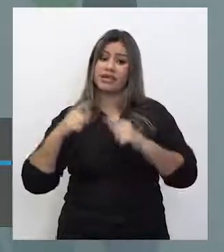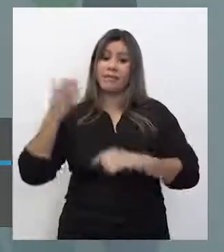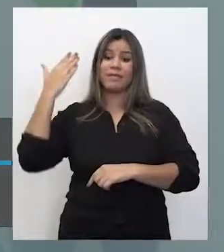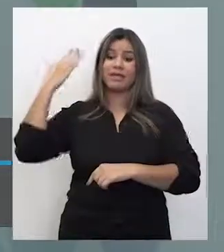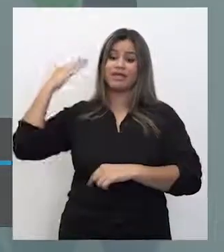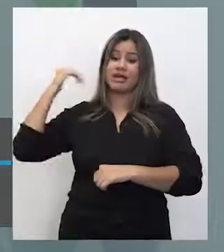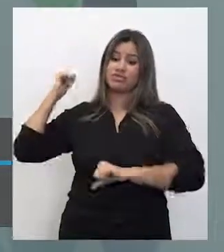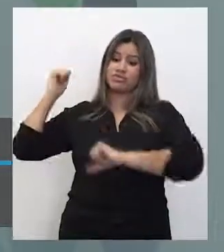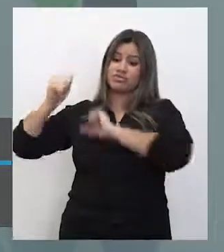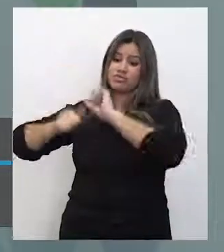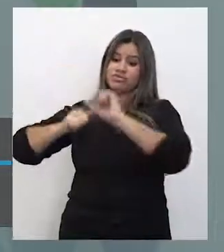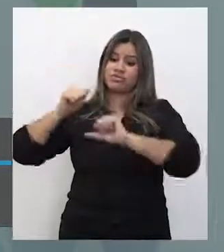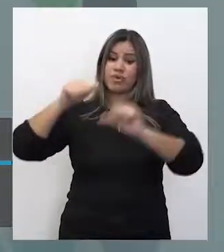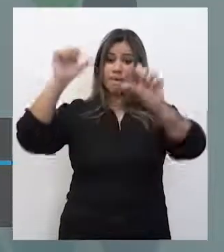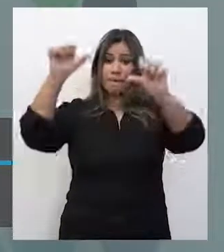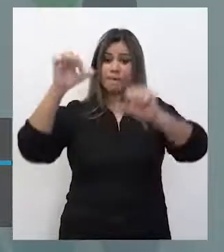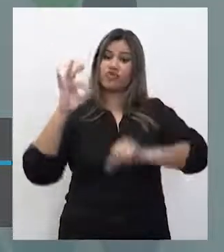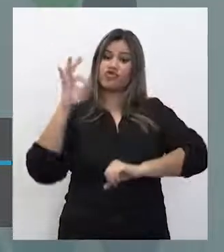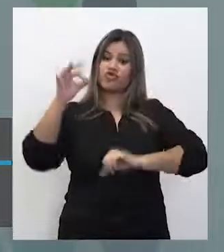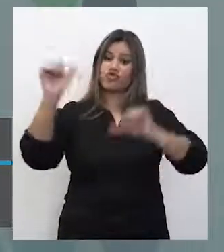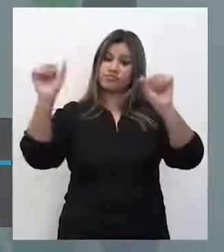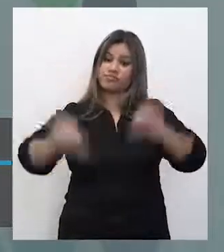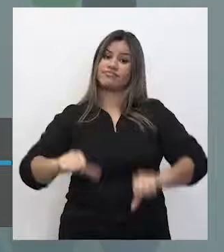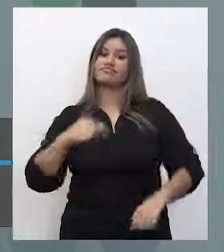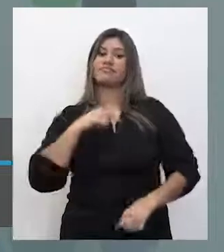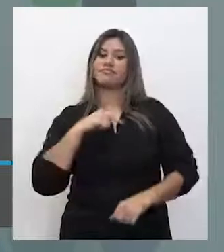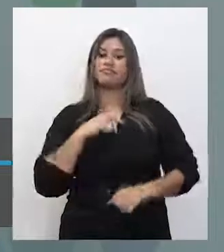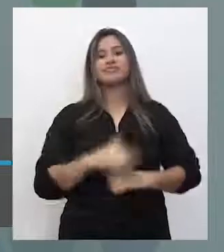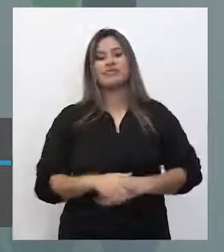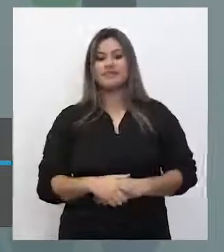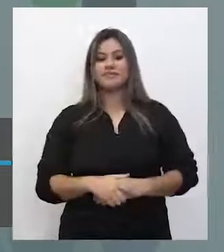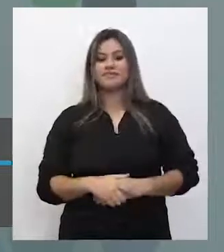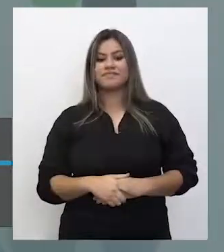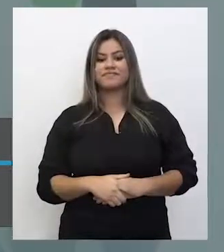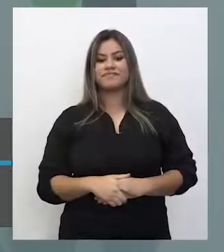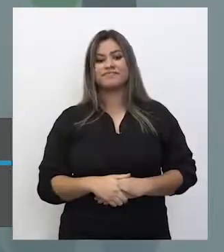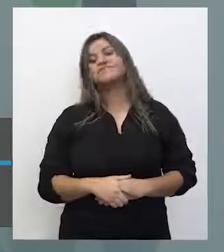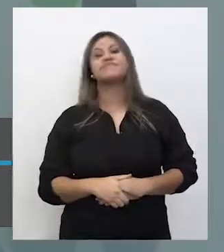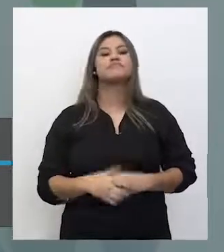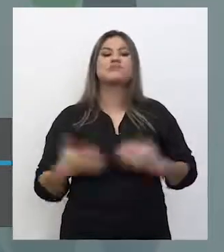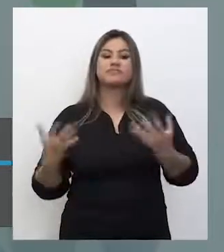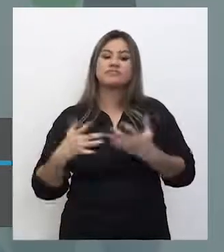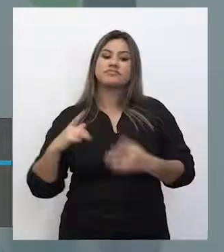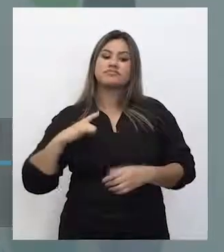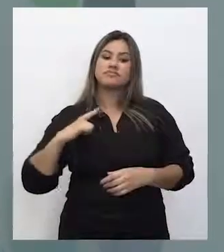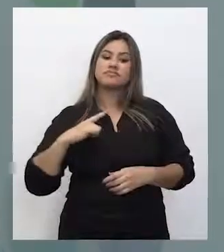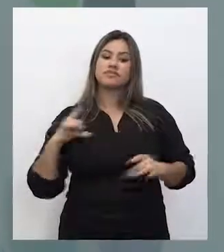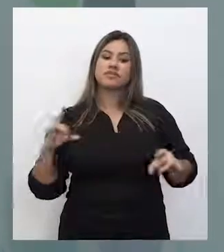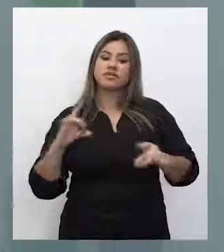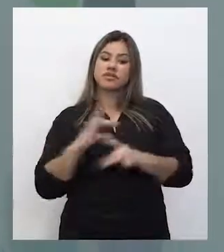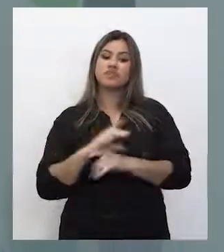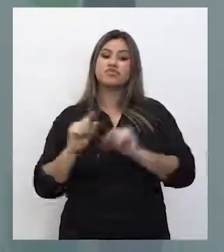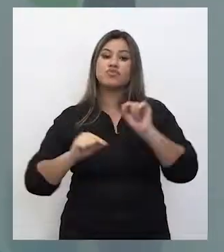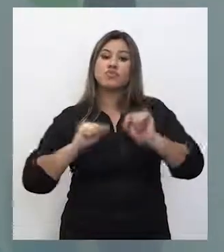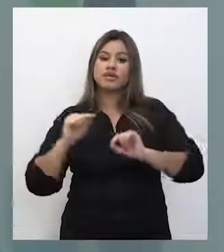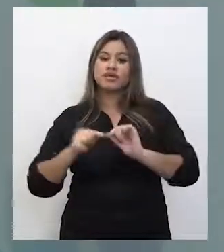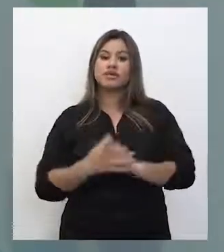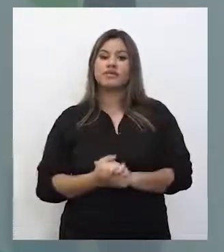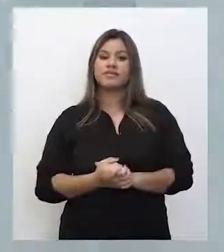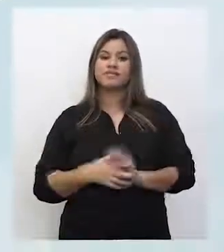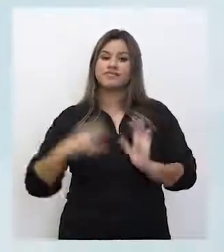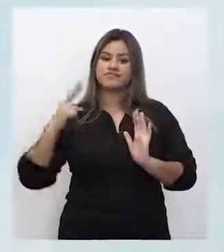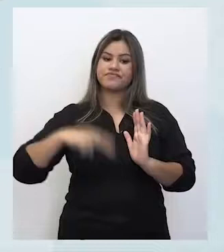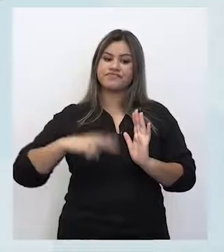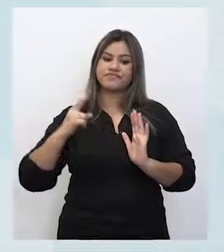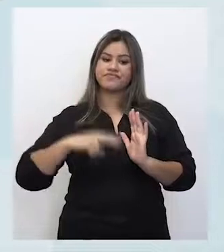tempos que virão ainda vão ser piores. Vixe! Aí a gente tem agora para terminar, para arrematar a aula,